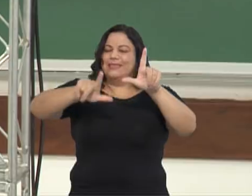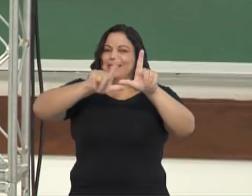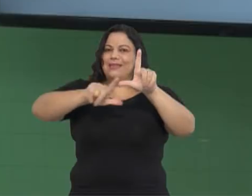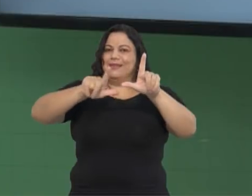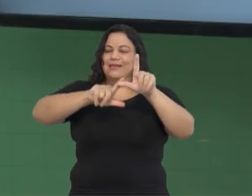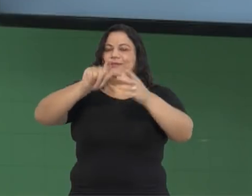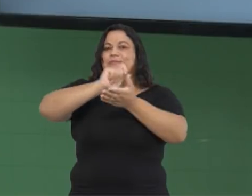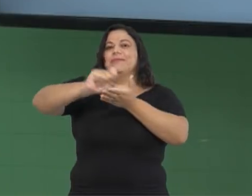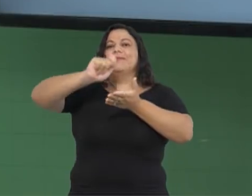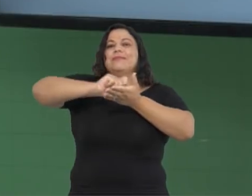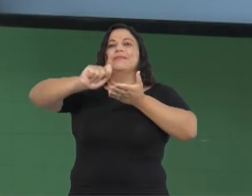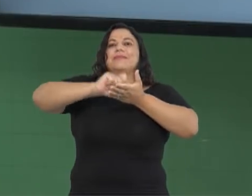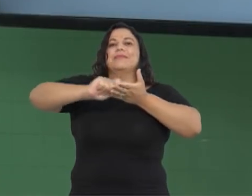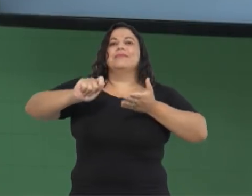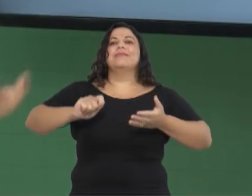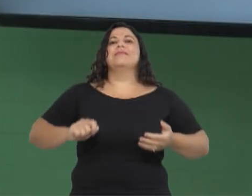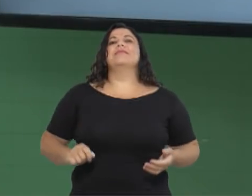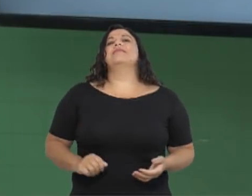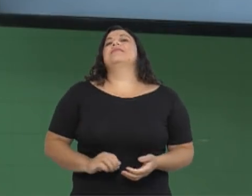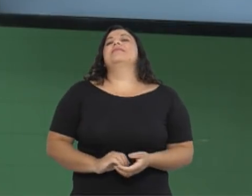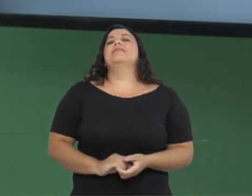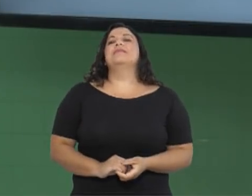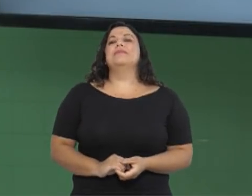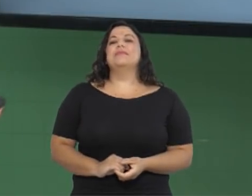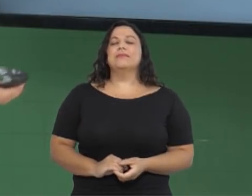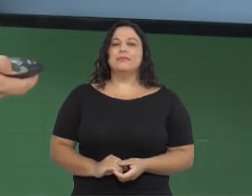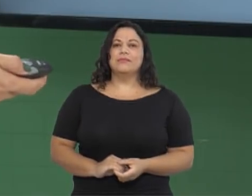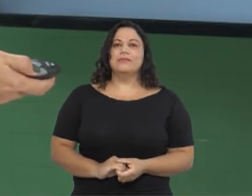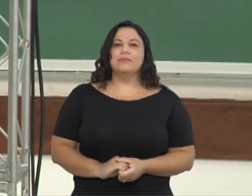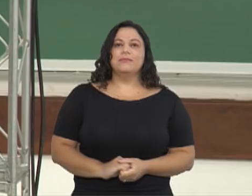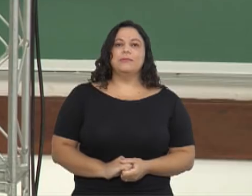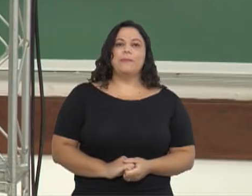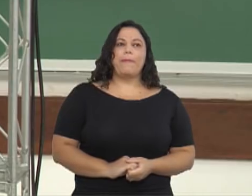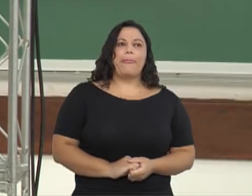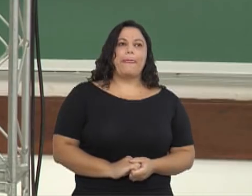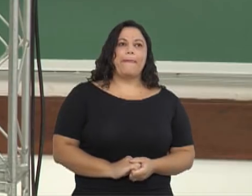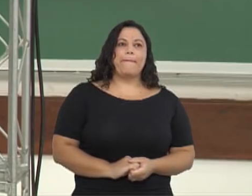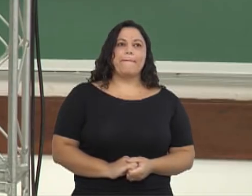o exercício. Vamos dar sequência?